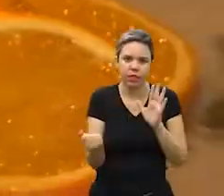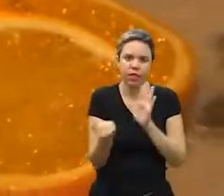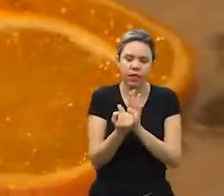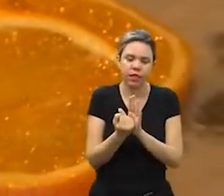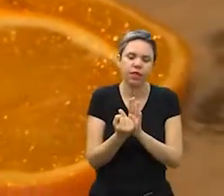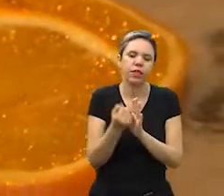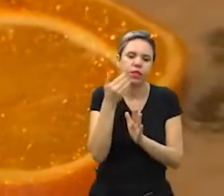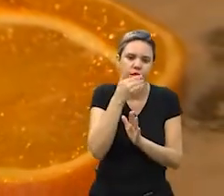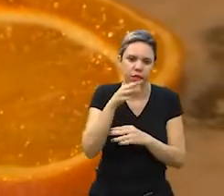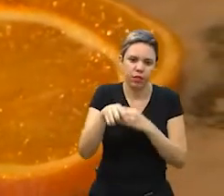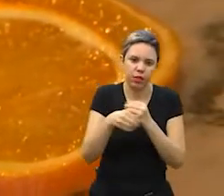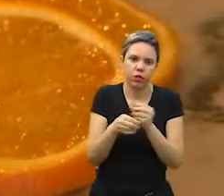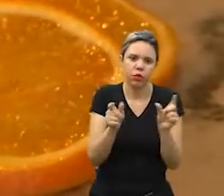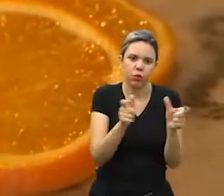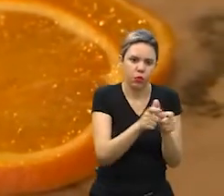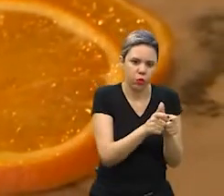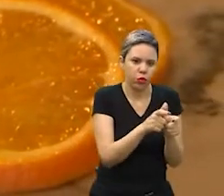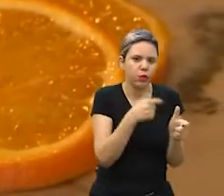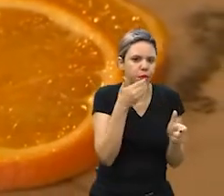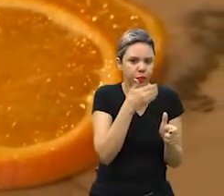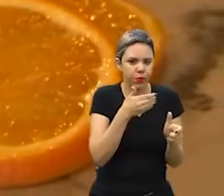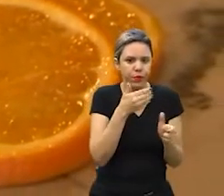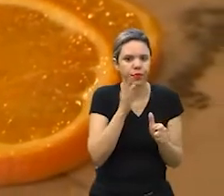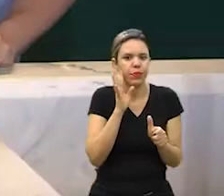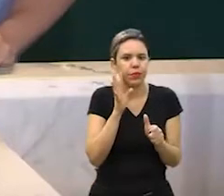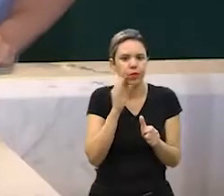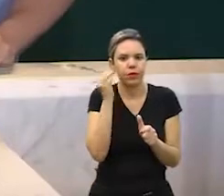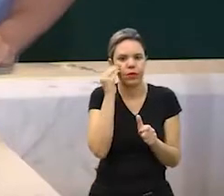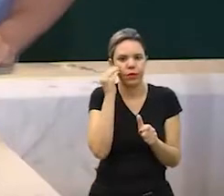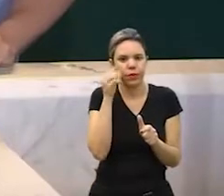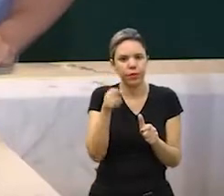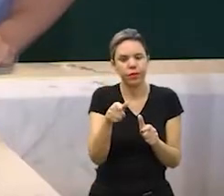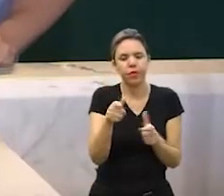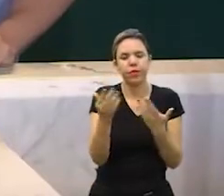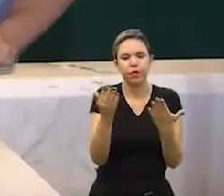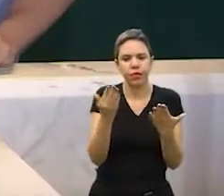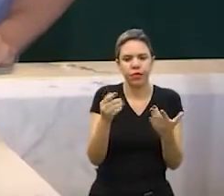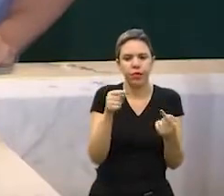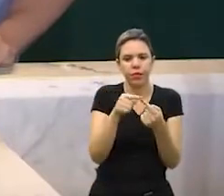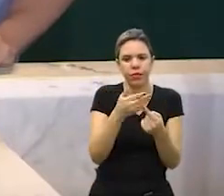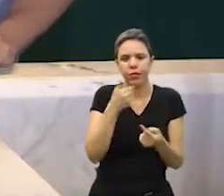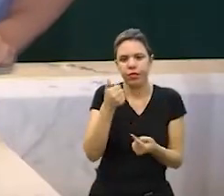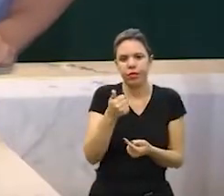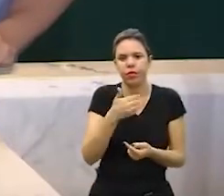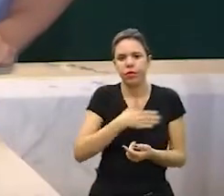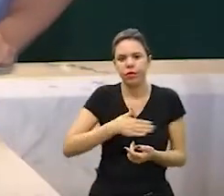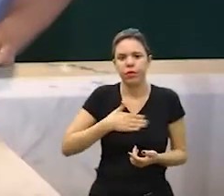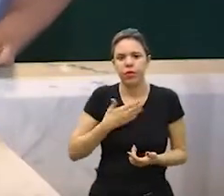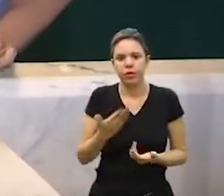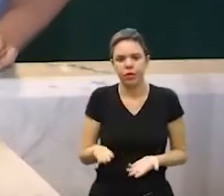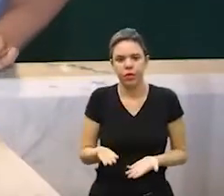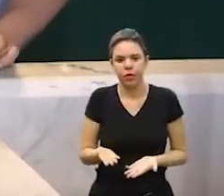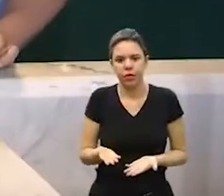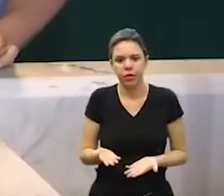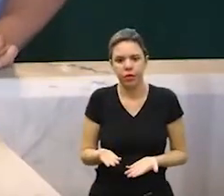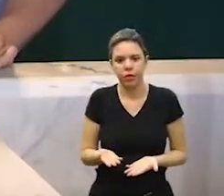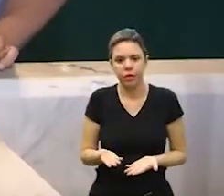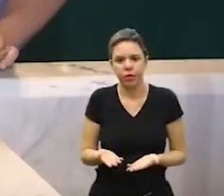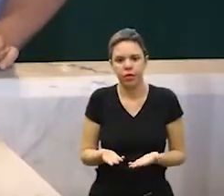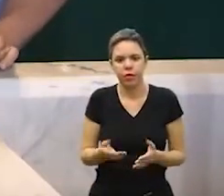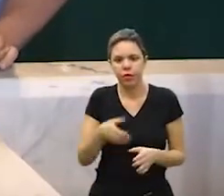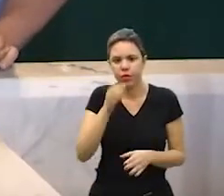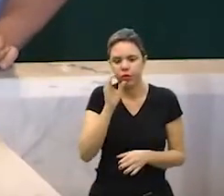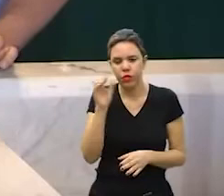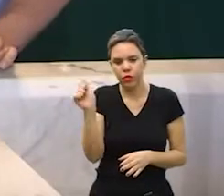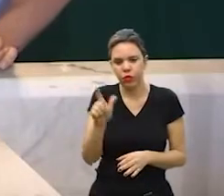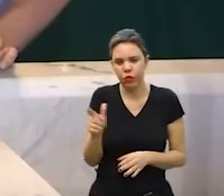que tem mais adição de açúcar, algumas menores, então é bacana até provar para você qual que você identifica melhor. Indo aqui pro